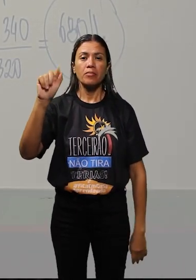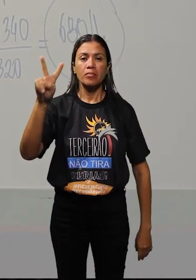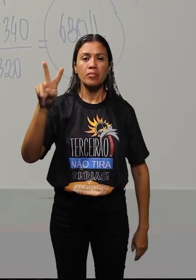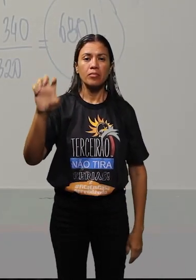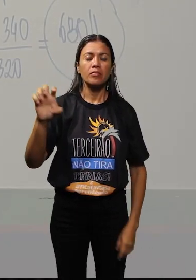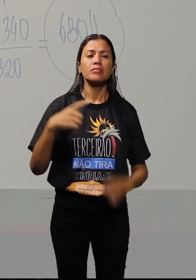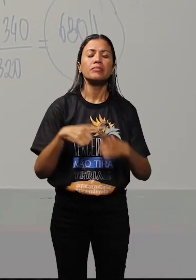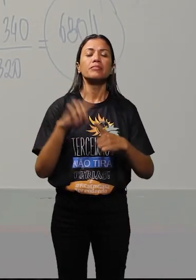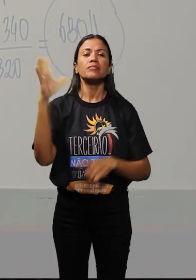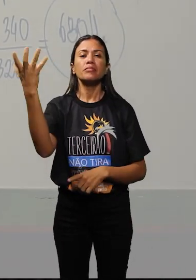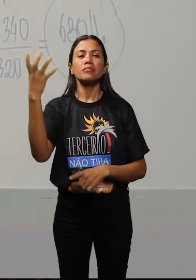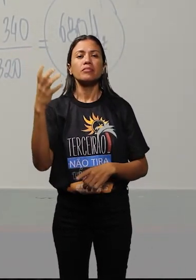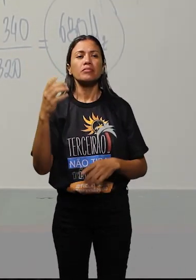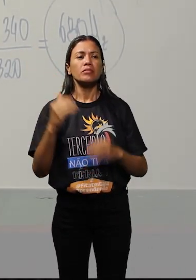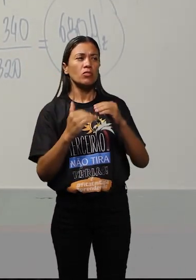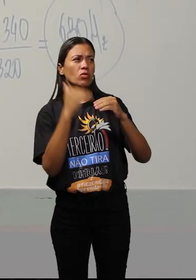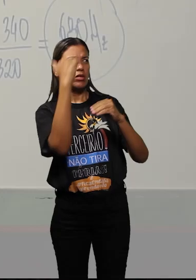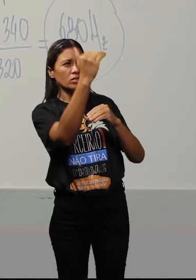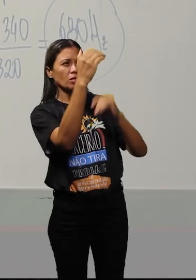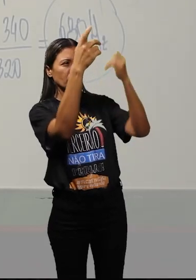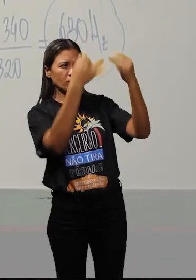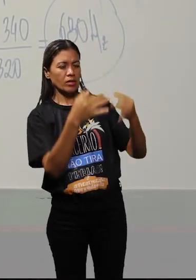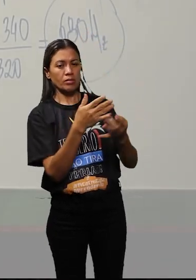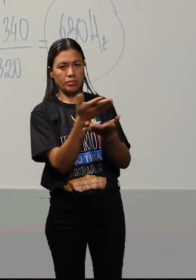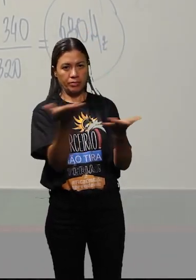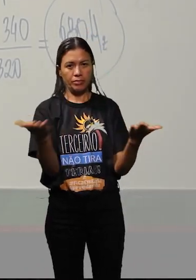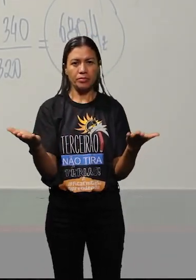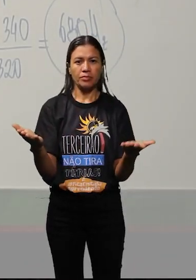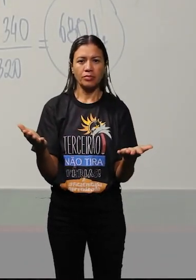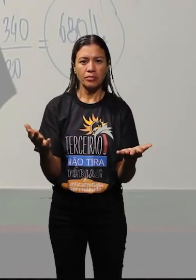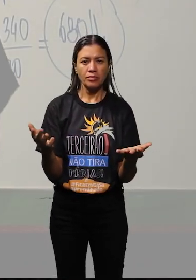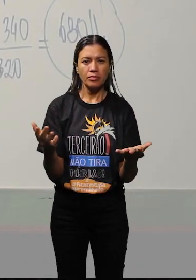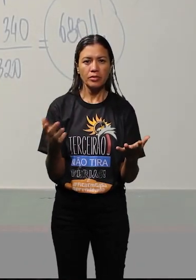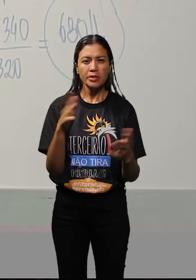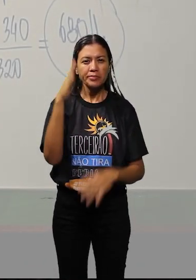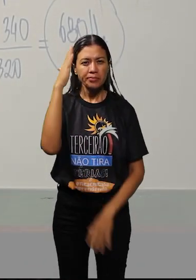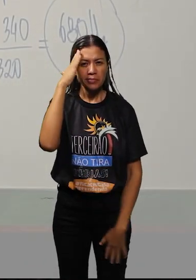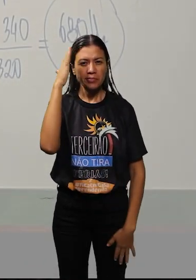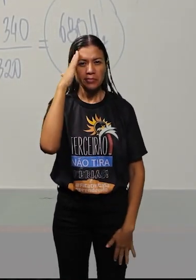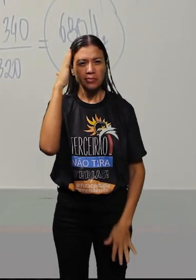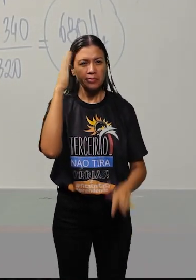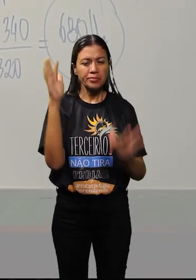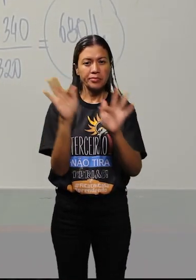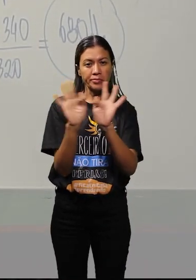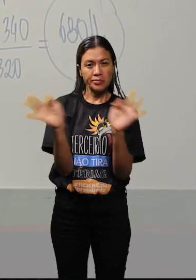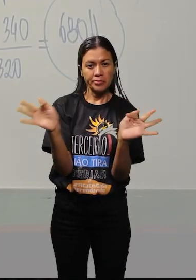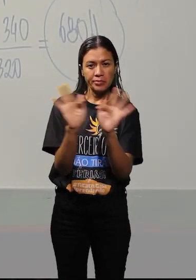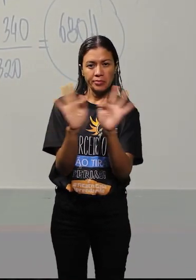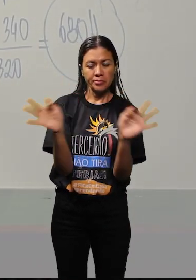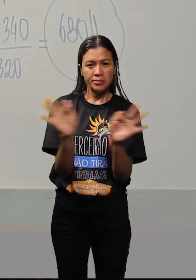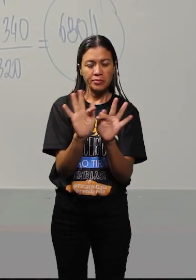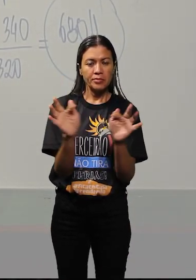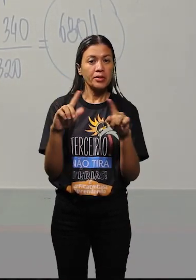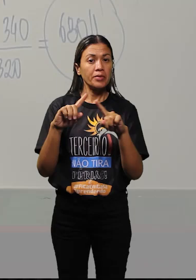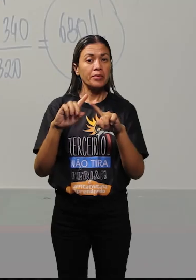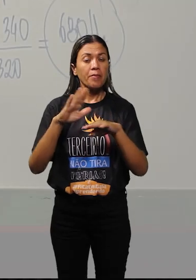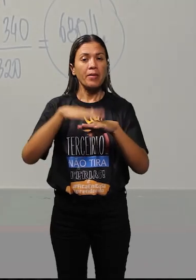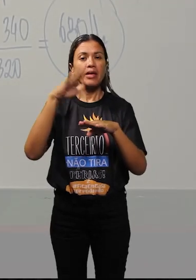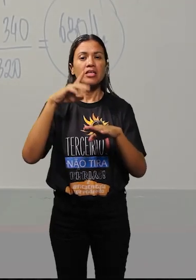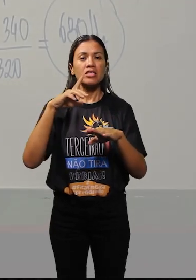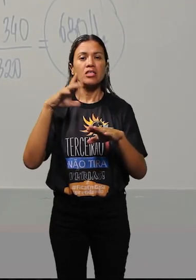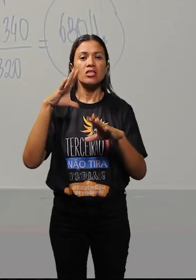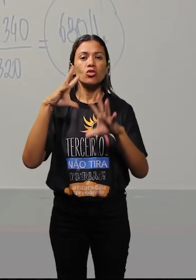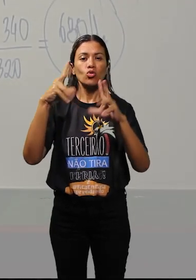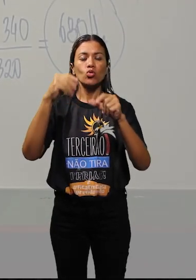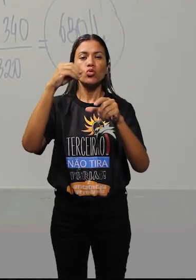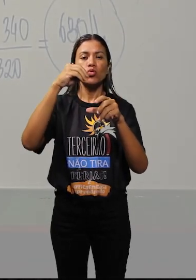fonte sonora. Eu vou considerar essa fonte sonora em repouso. Eu vou colocar assim, ó, velocidade da minha fonte